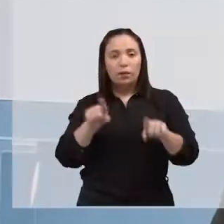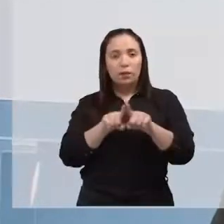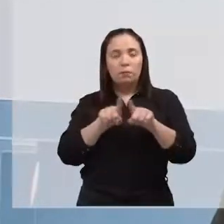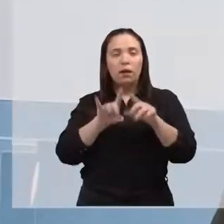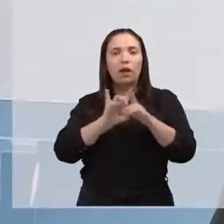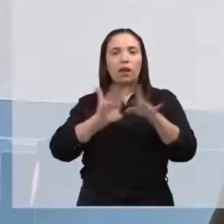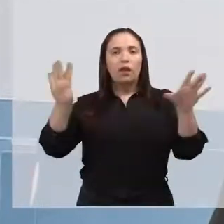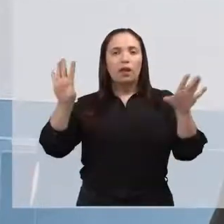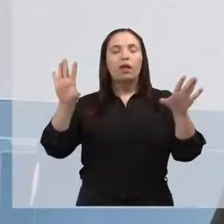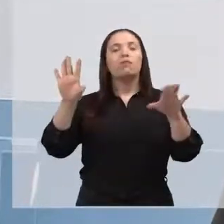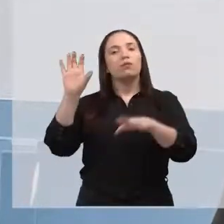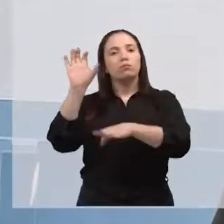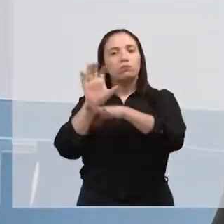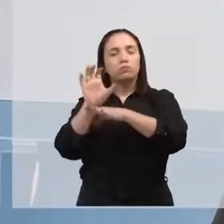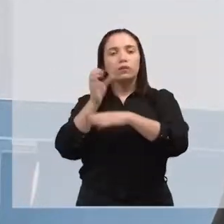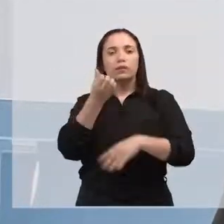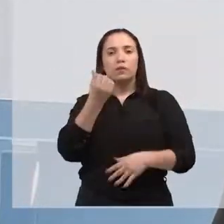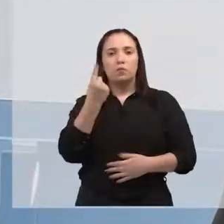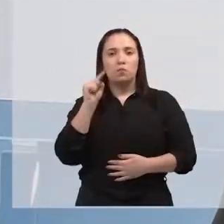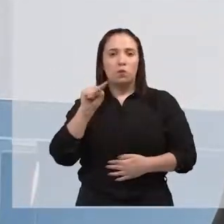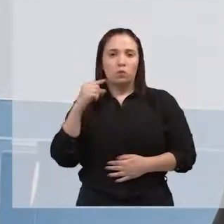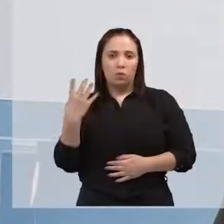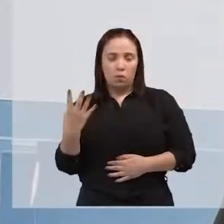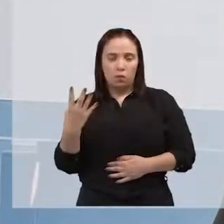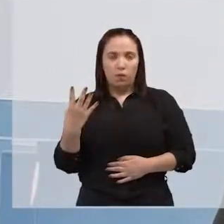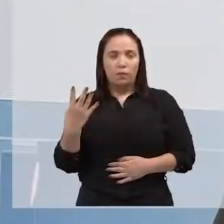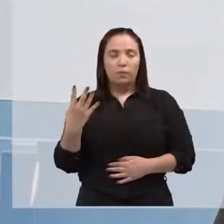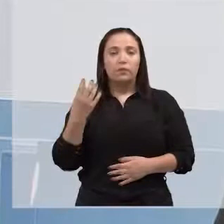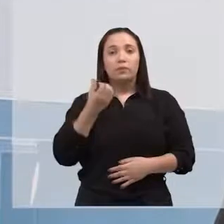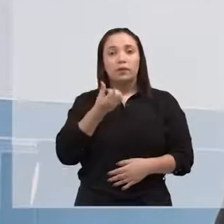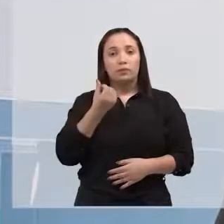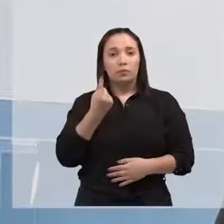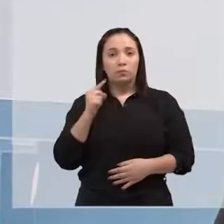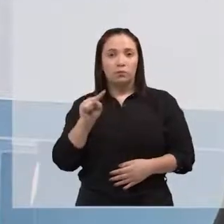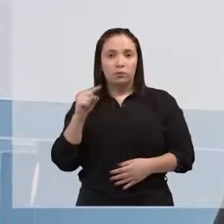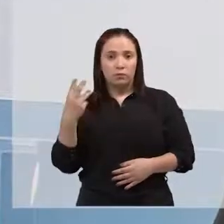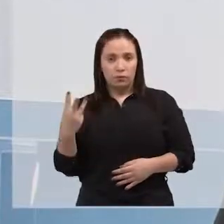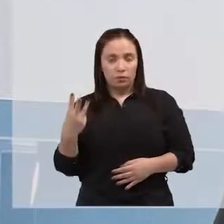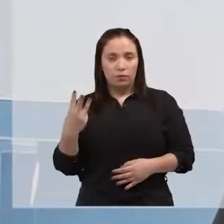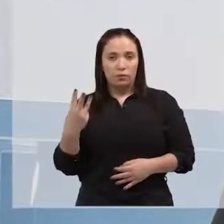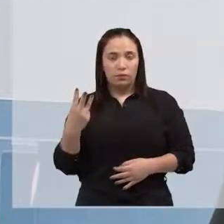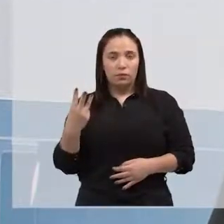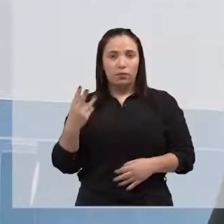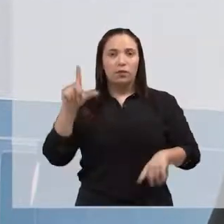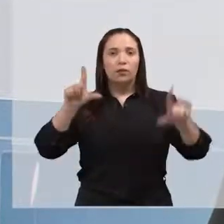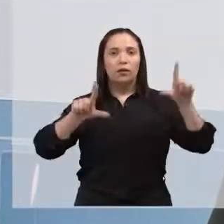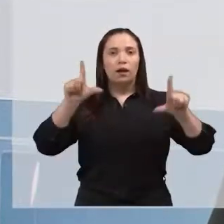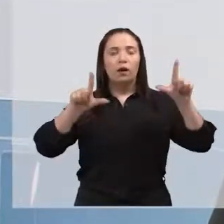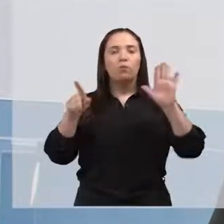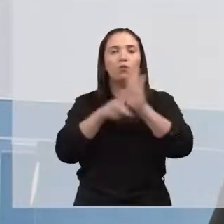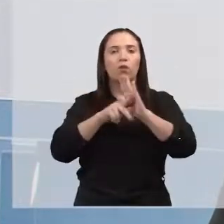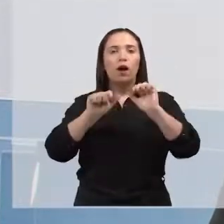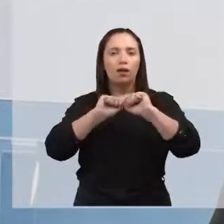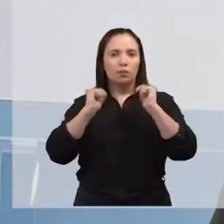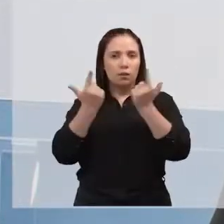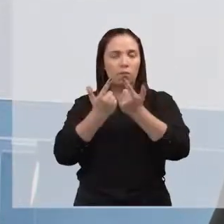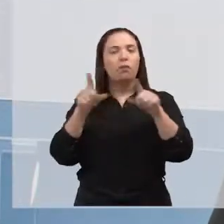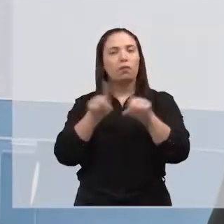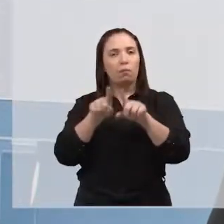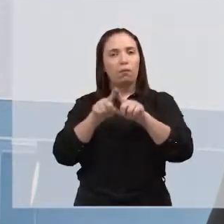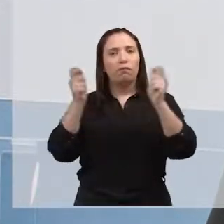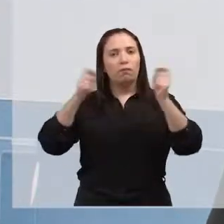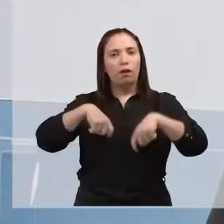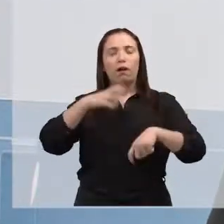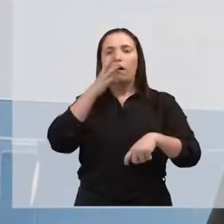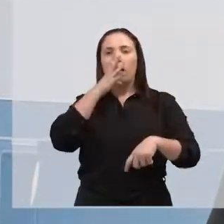aberta digital, 61.4 e 61.3, que é a TV Assembleia. A TV Assembleia também se assiste o nosso